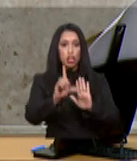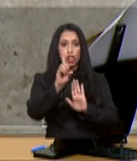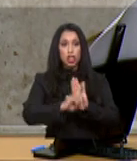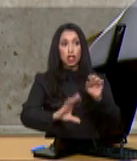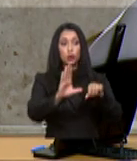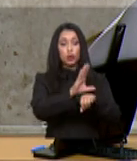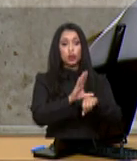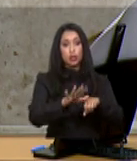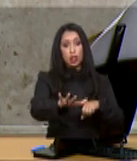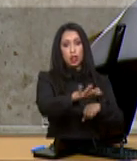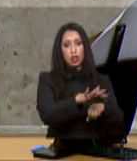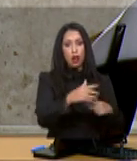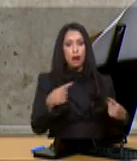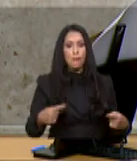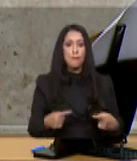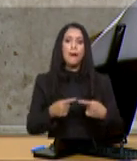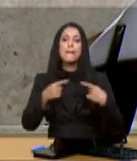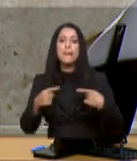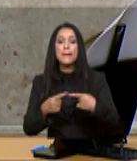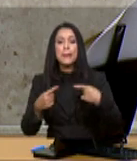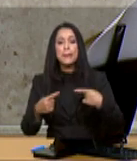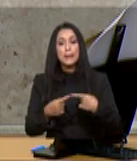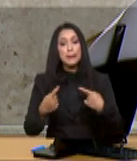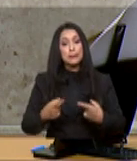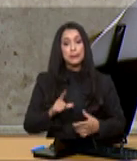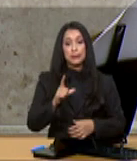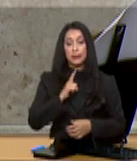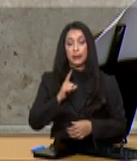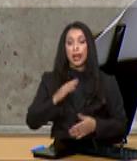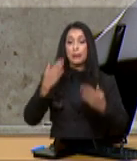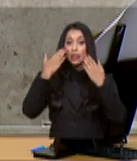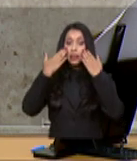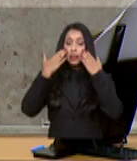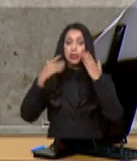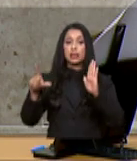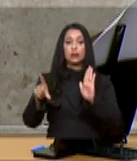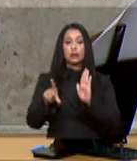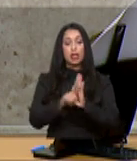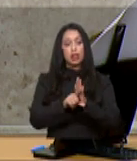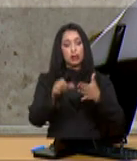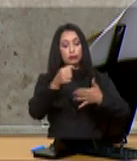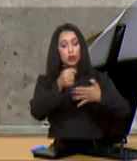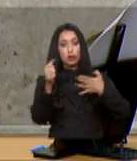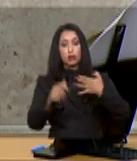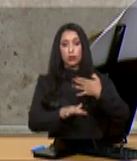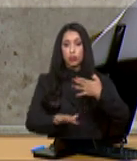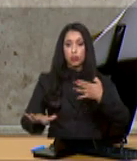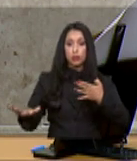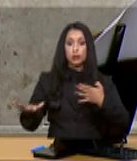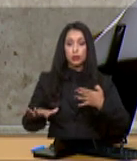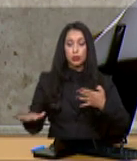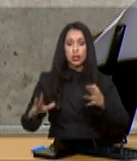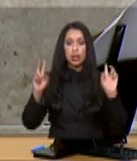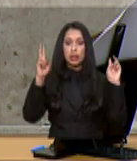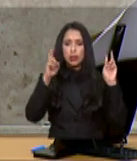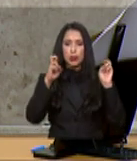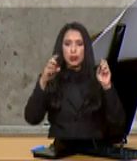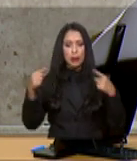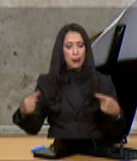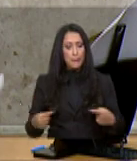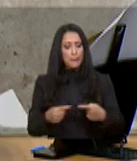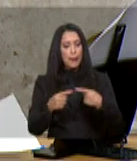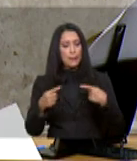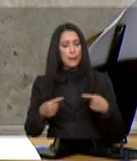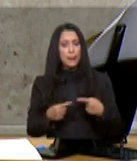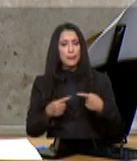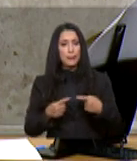e áreas correlatas, bem como a apresentação da legislação e jurisprudência sobre os temas